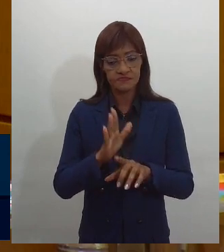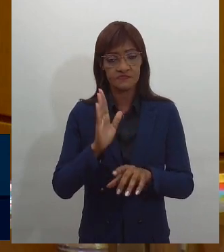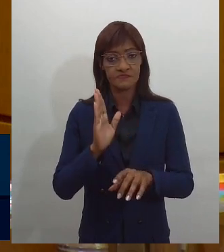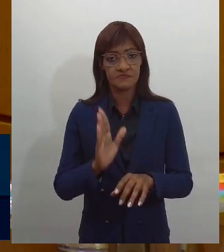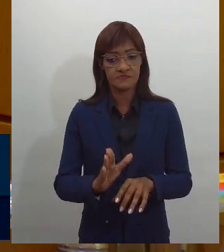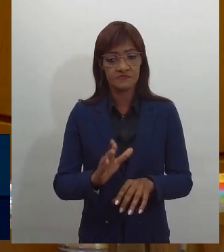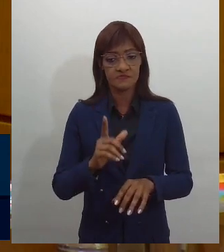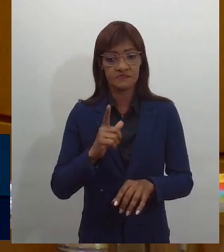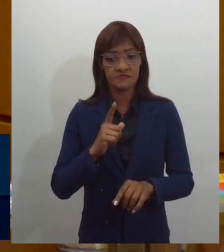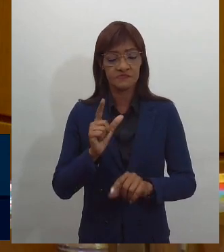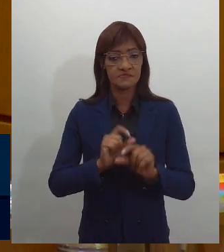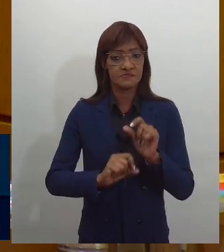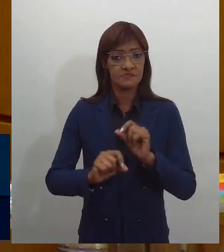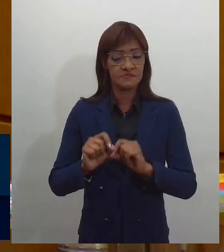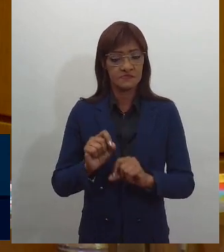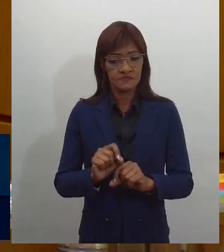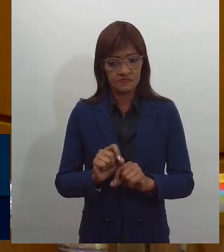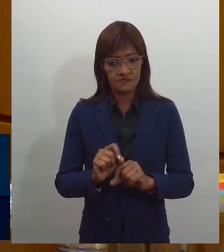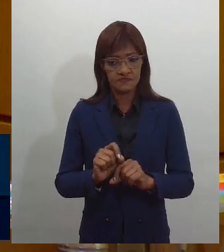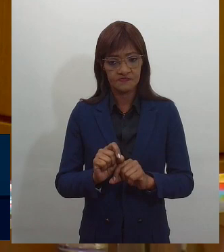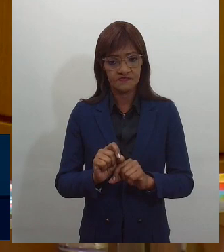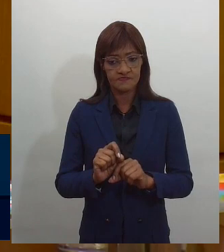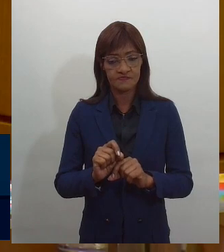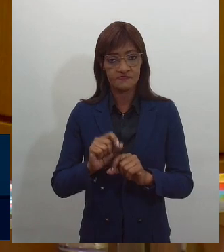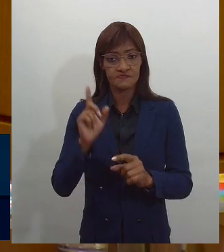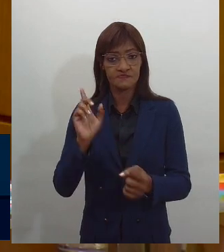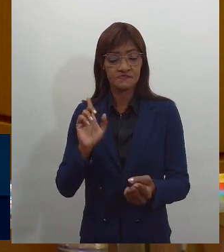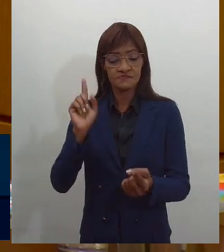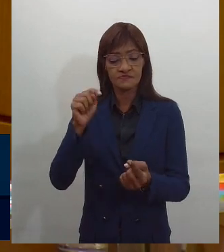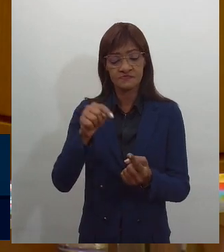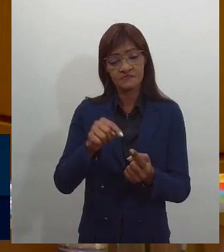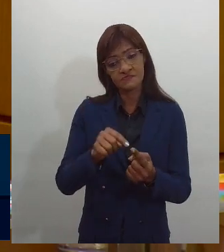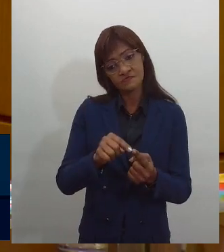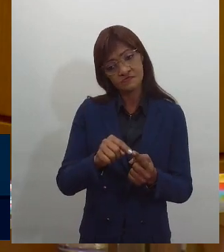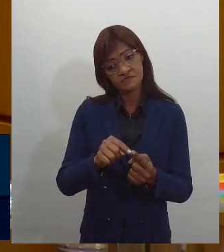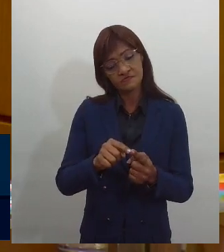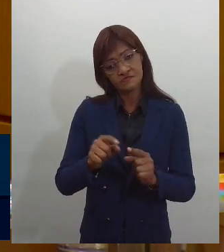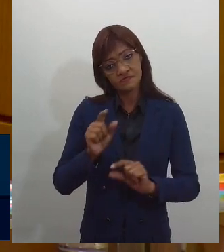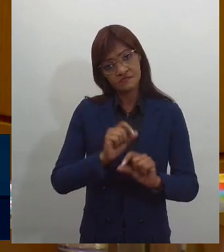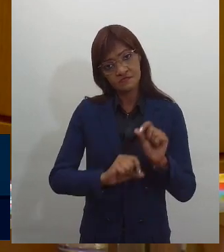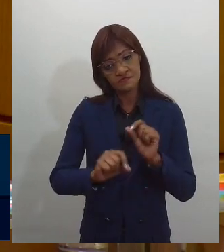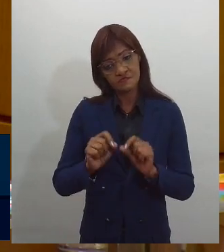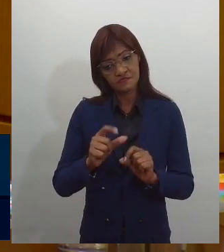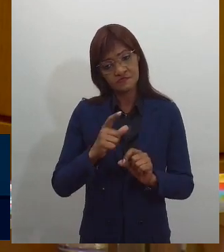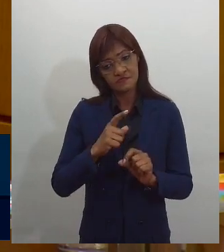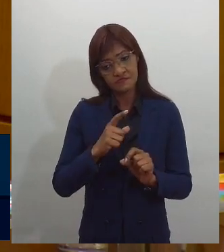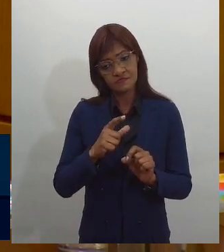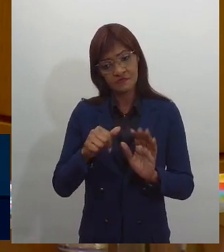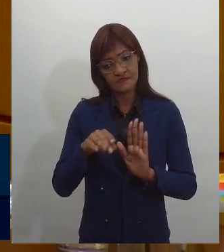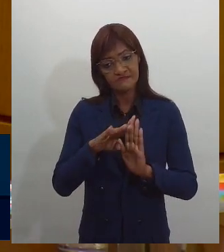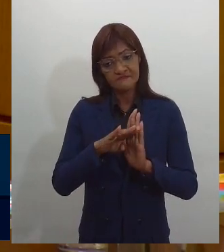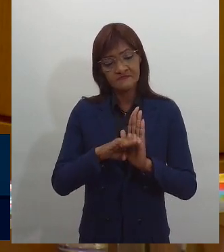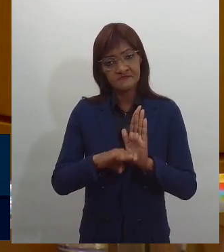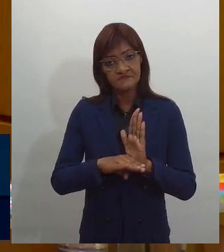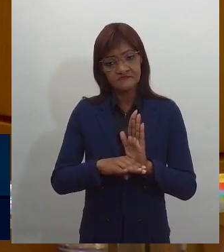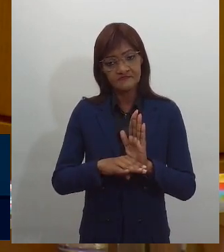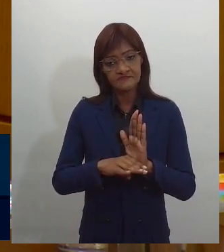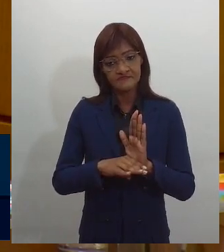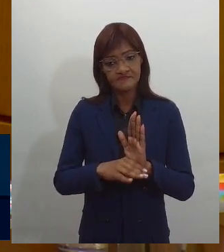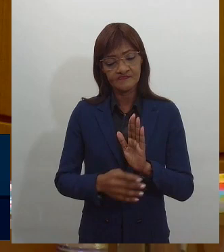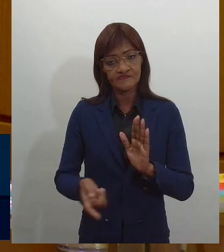e tem como objetivo instituir um programa de reconhecimento